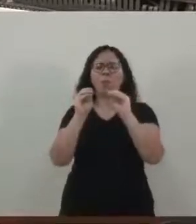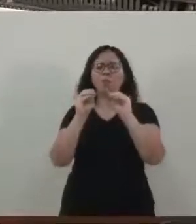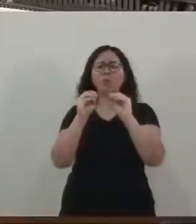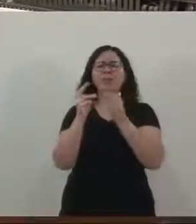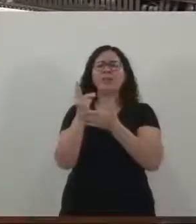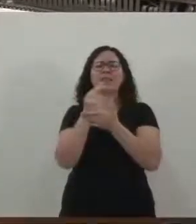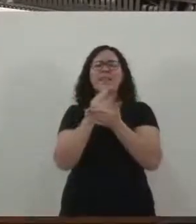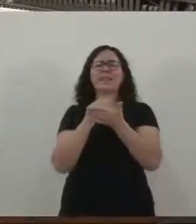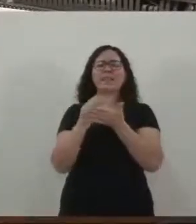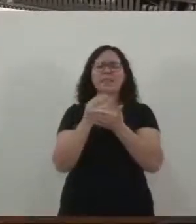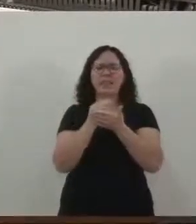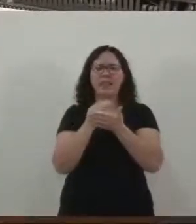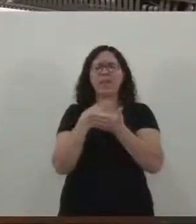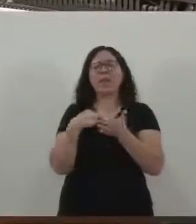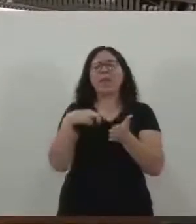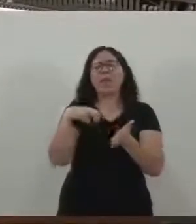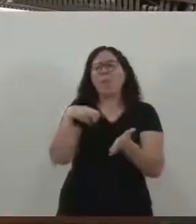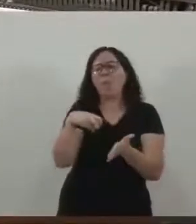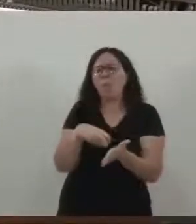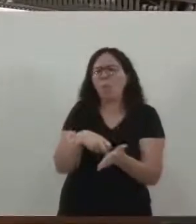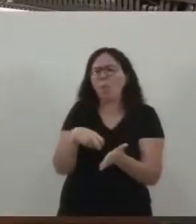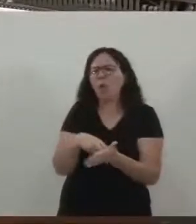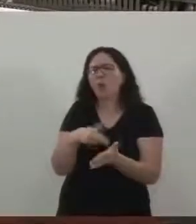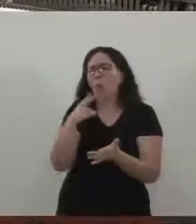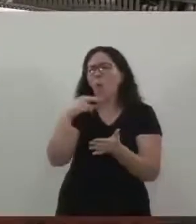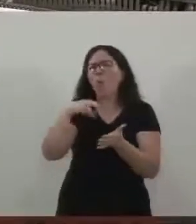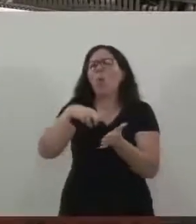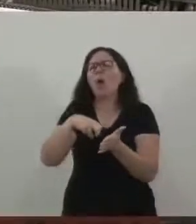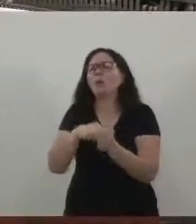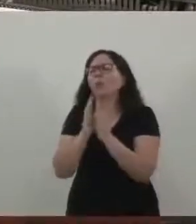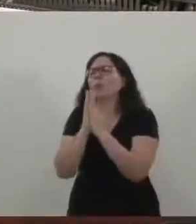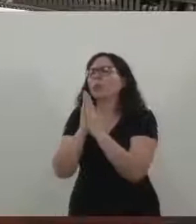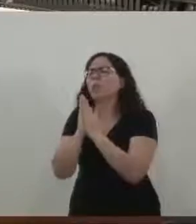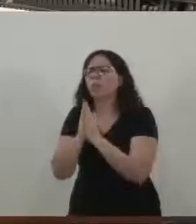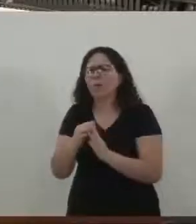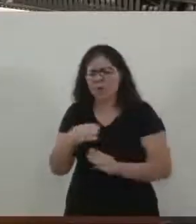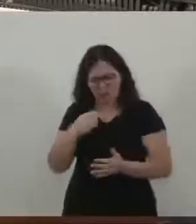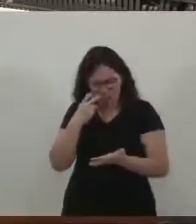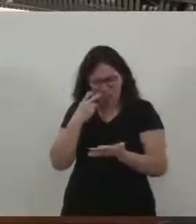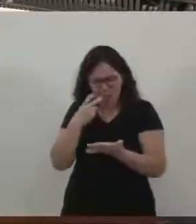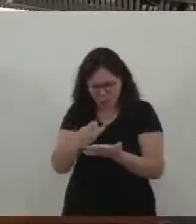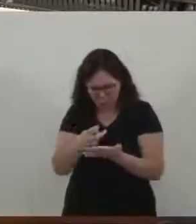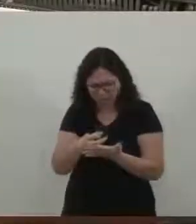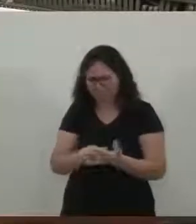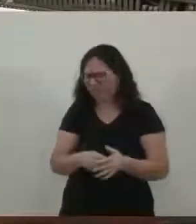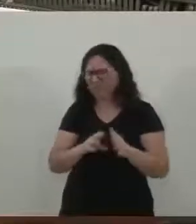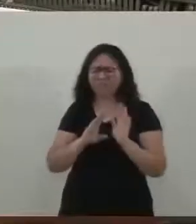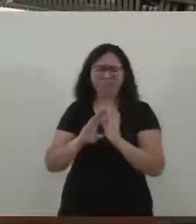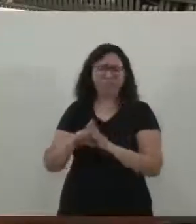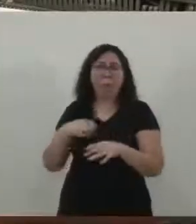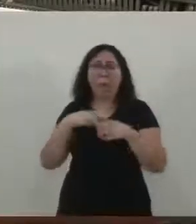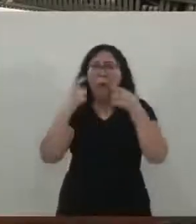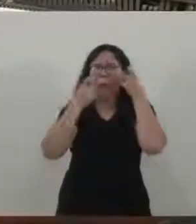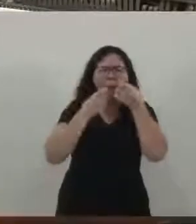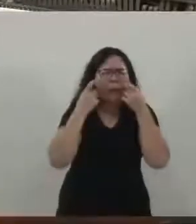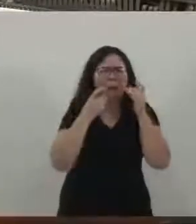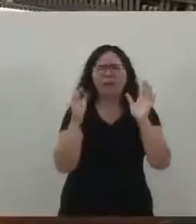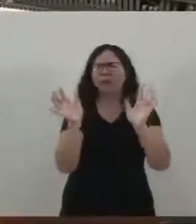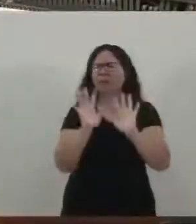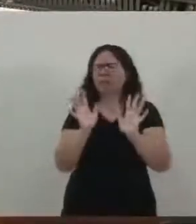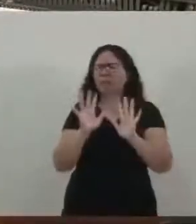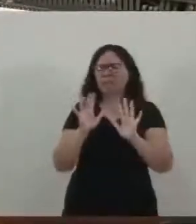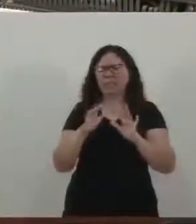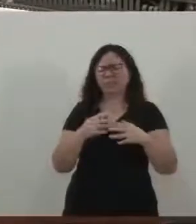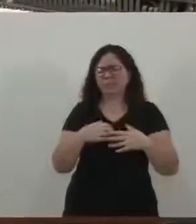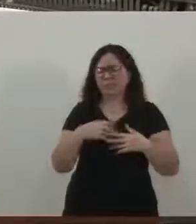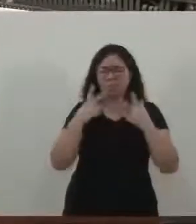charge minha, ajoelhado aos pés de uma outra pessoa. Então eu vi, mas também não me incomoda. É bom para mim saber quem é quem, mas não me